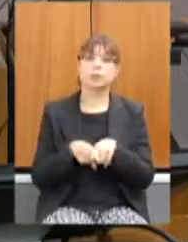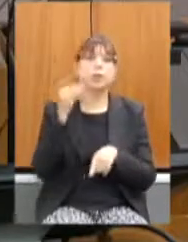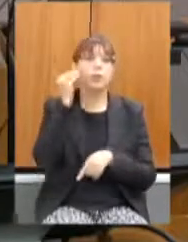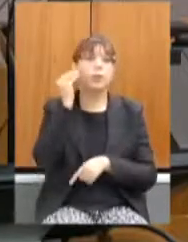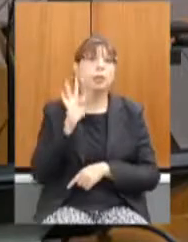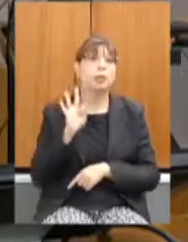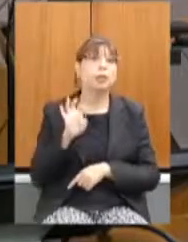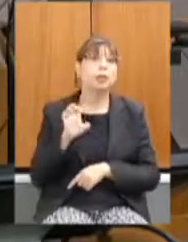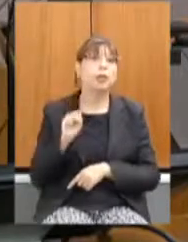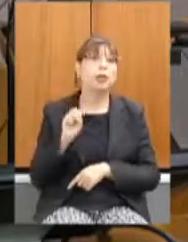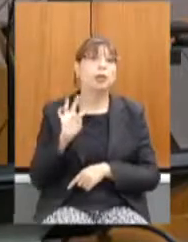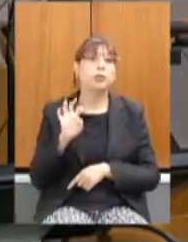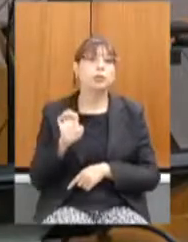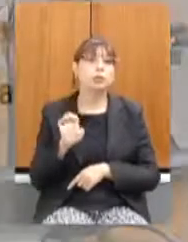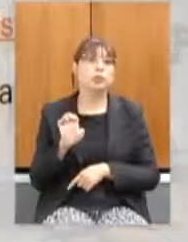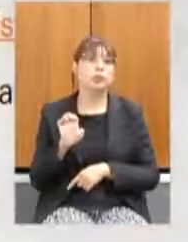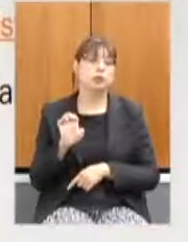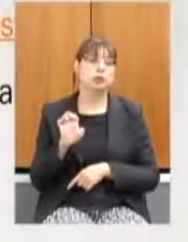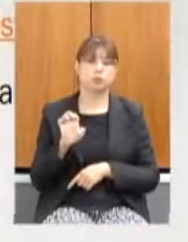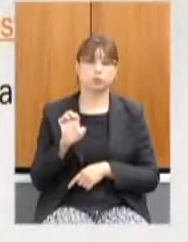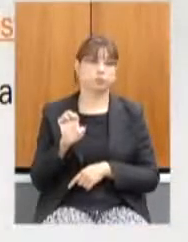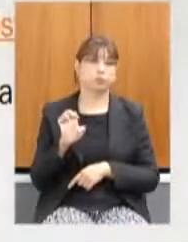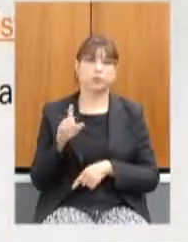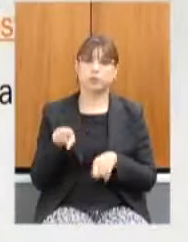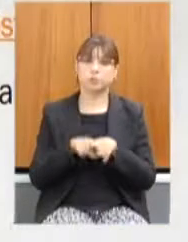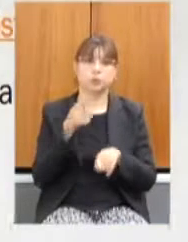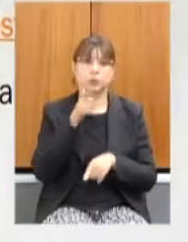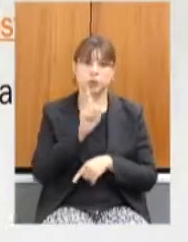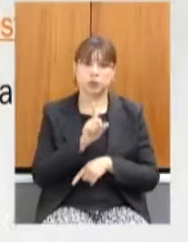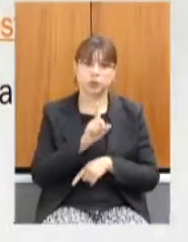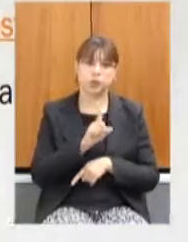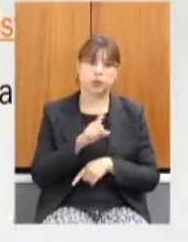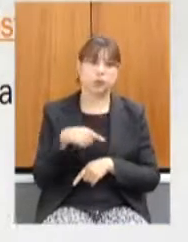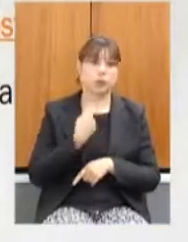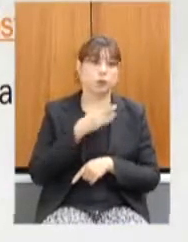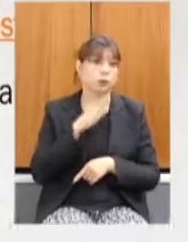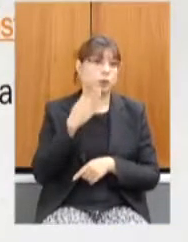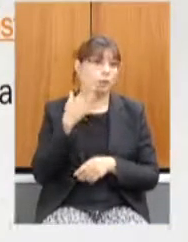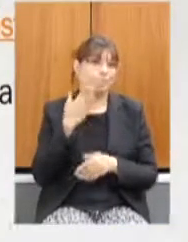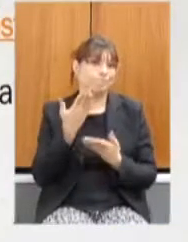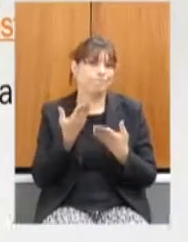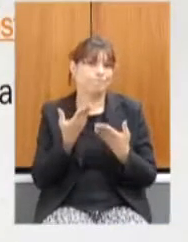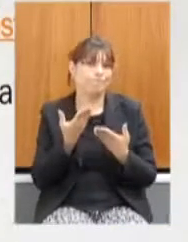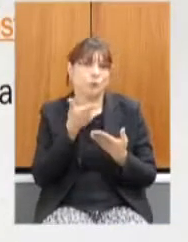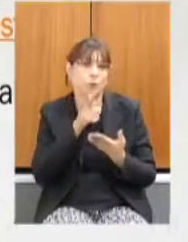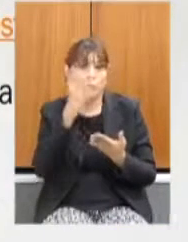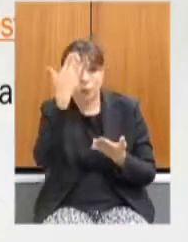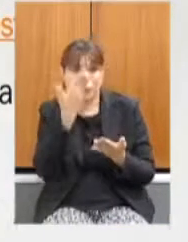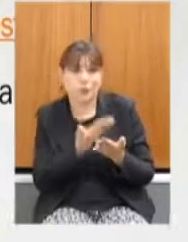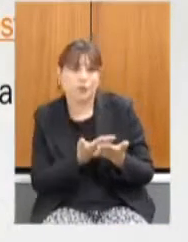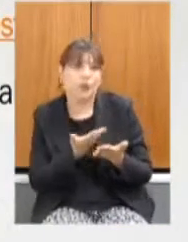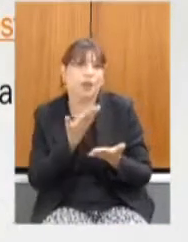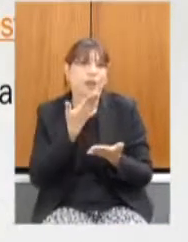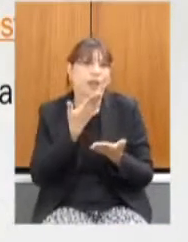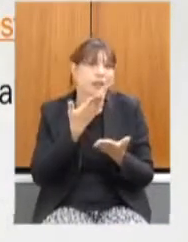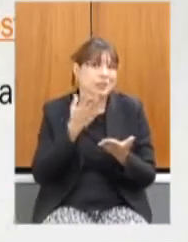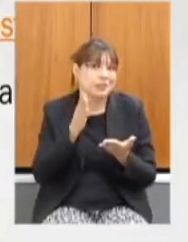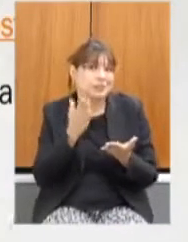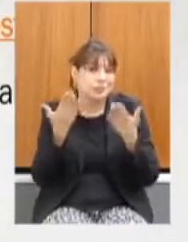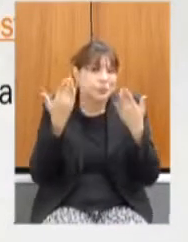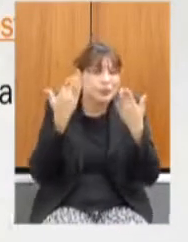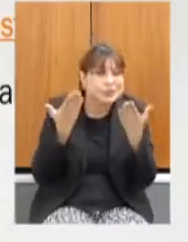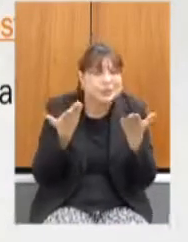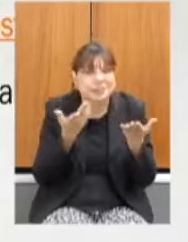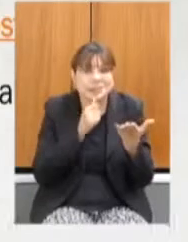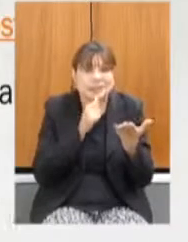seja naquela época estavam chegando sequer não sabemos a fidelidade desses testes diagnósticos a necessidade de aumentar o quantitativo